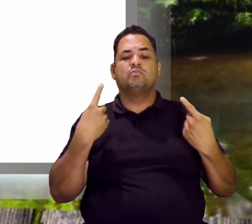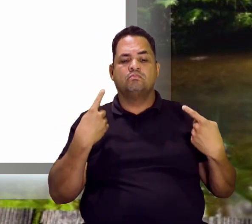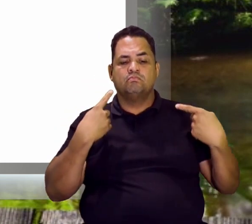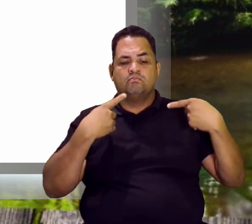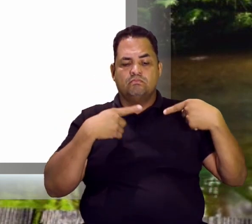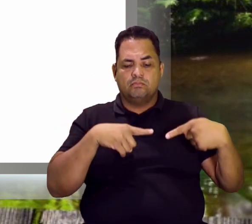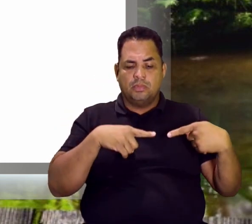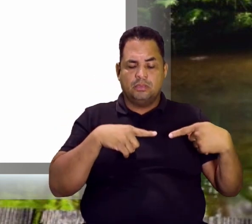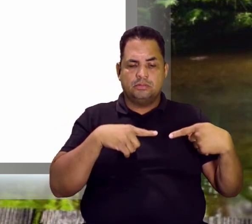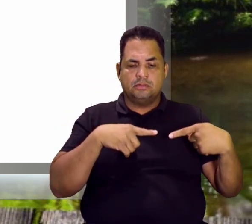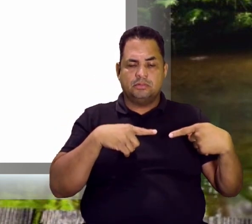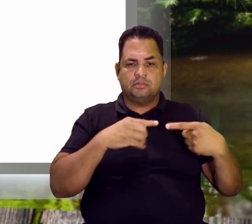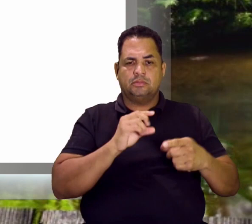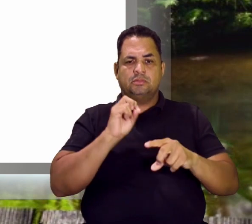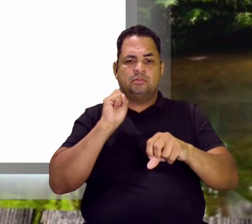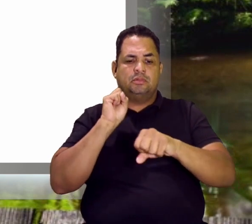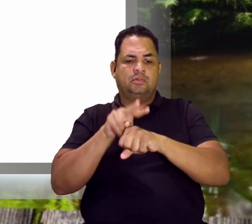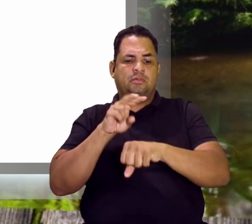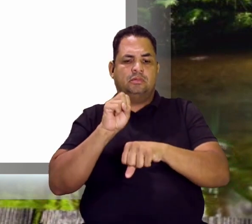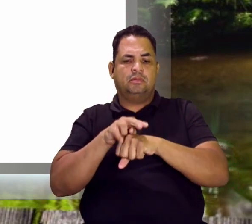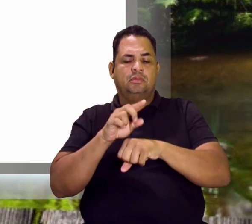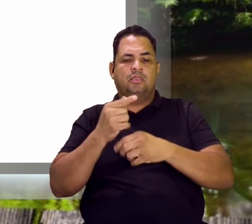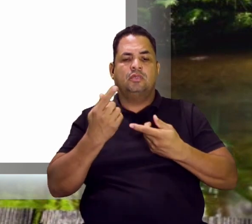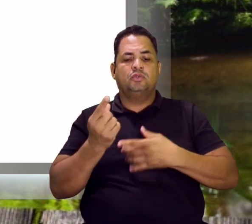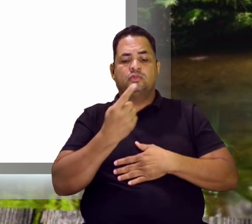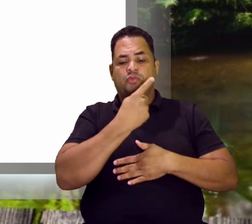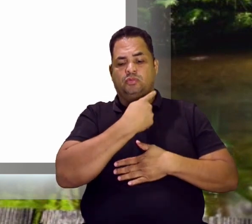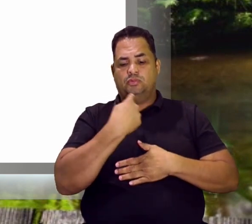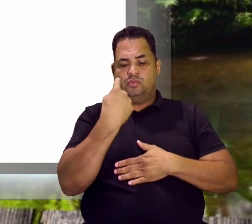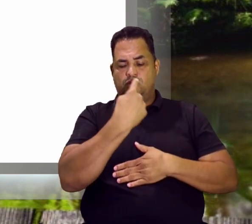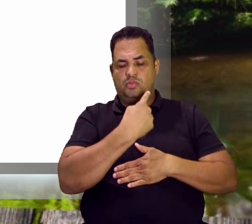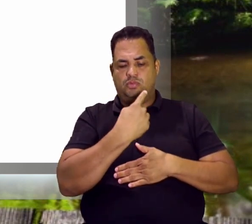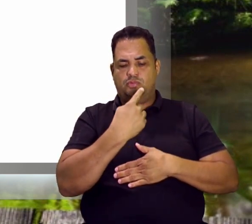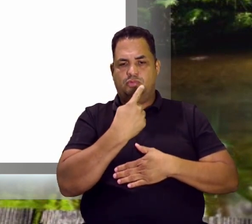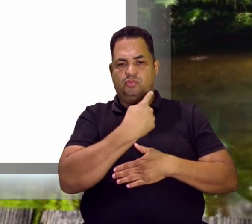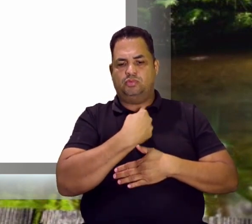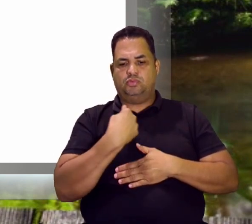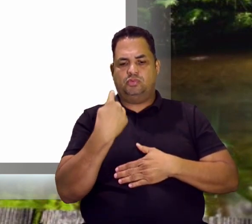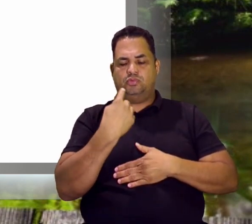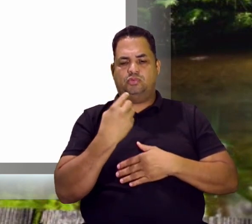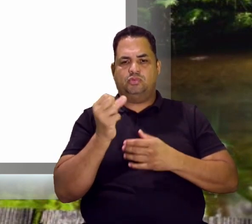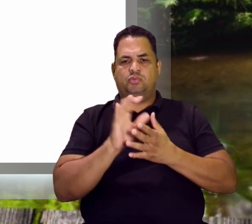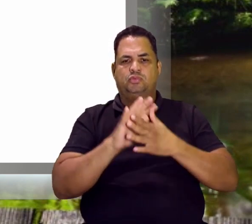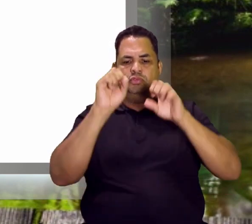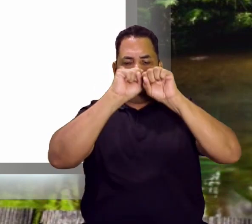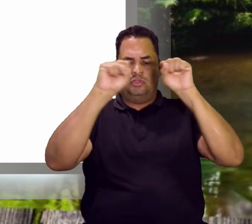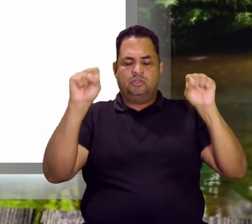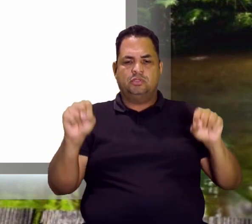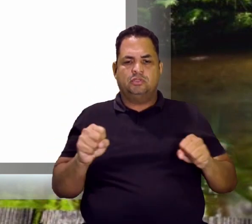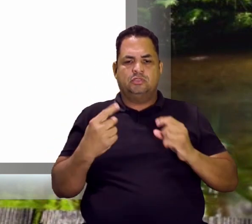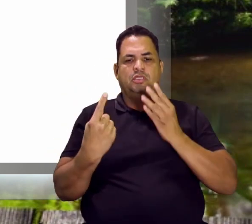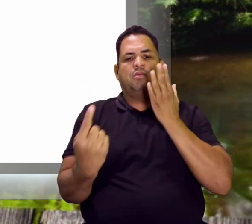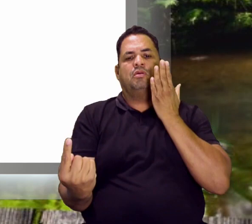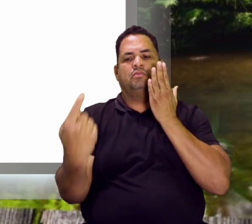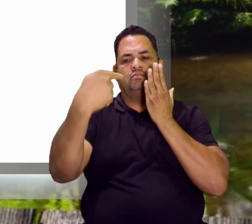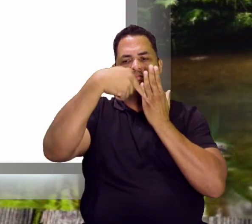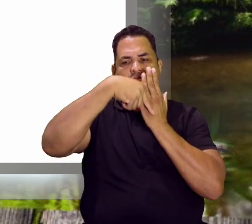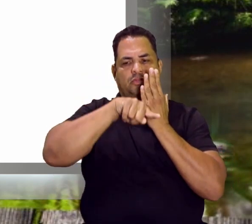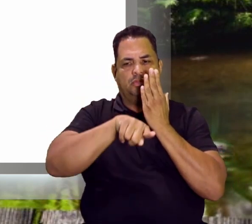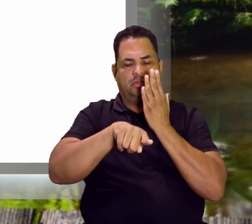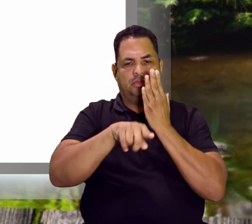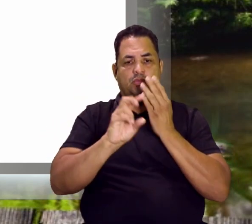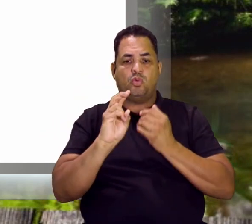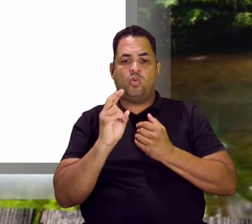os vírus é o nosso sistema imunológico ou a utilização da vacina que é feita com eles